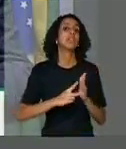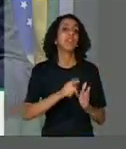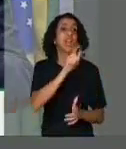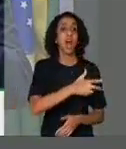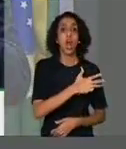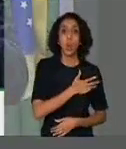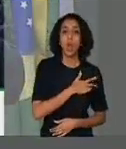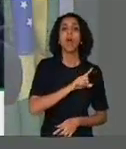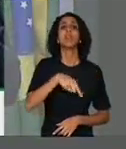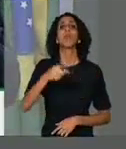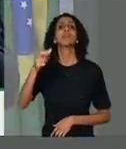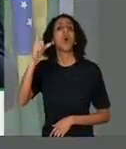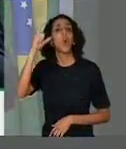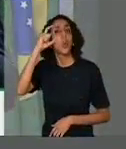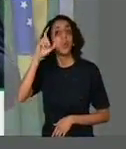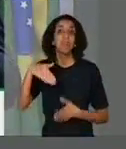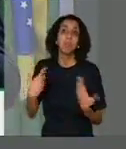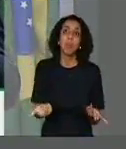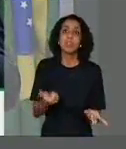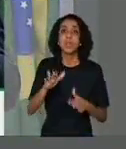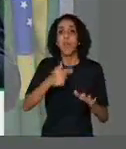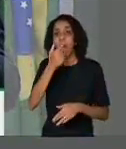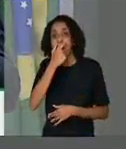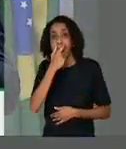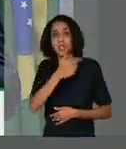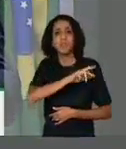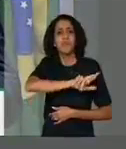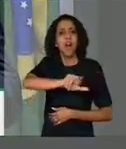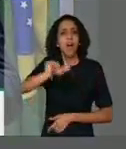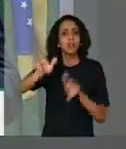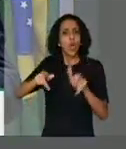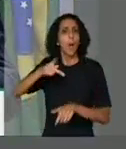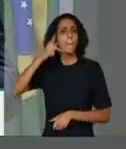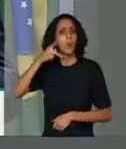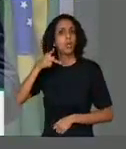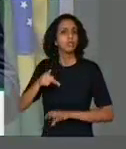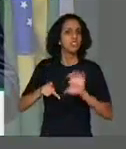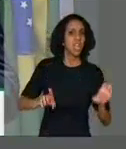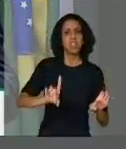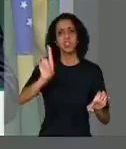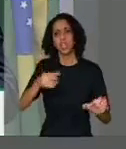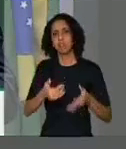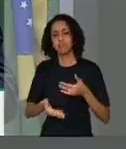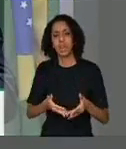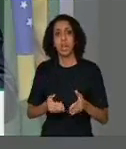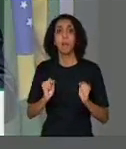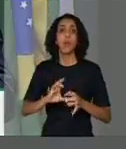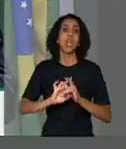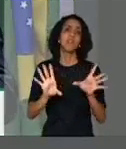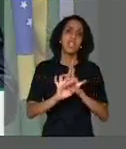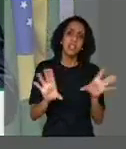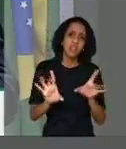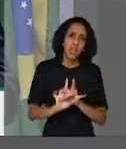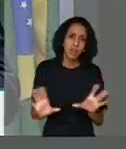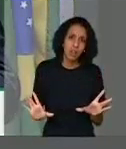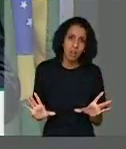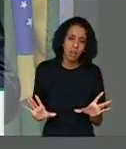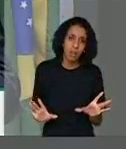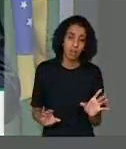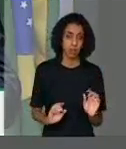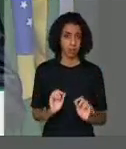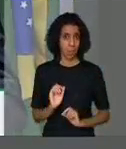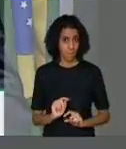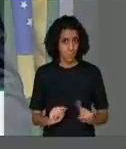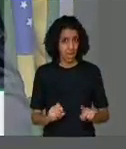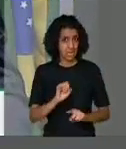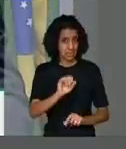Cunha, futuramente, quem sabe, do Aécio e de tantos outros políticos de esquerda ou de direita. Acabar com o precedente da prisão após